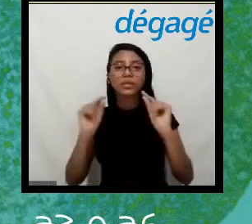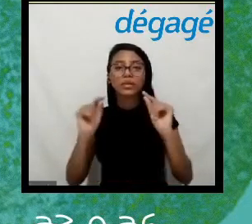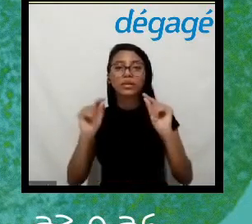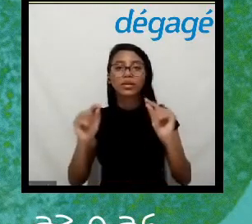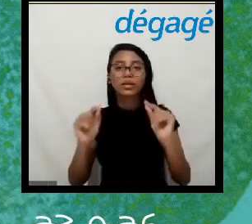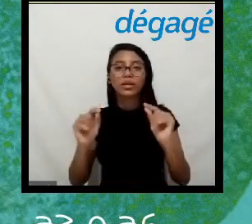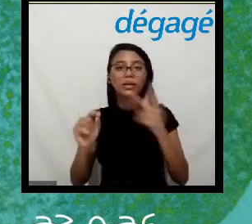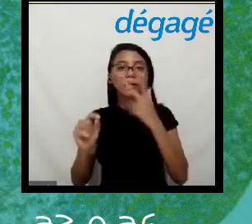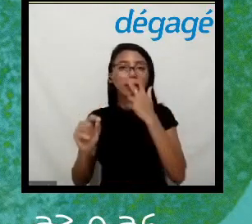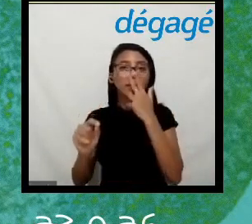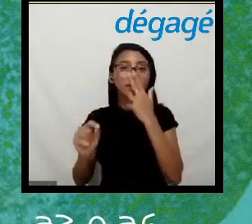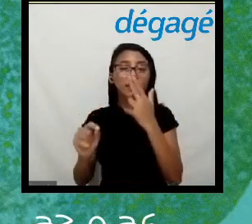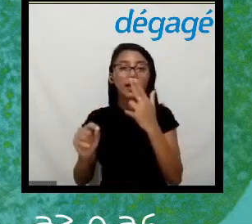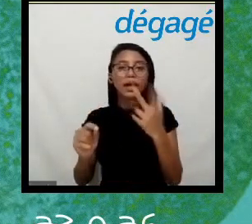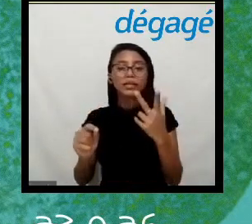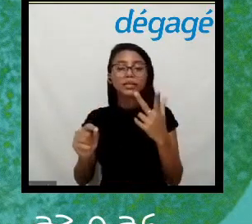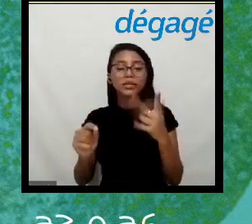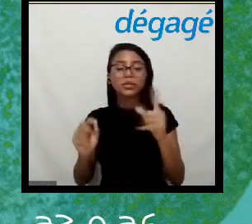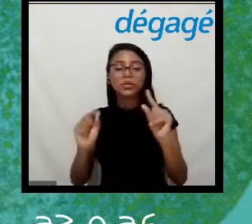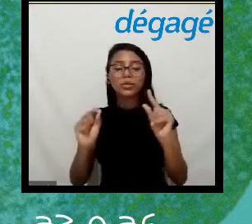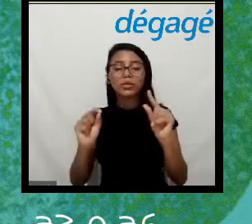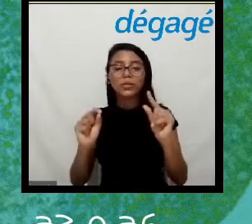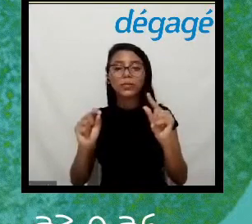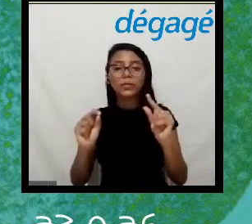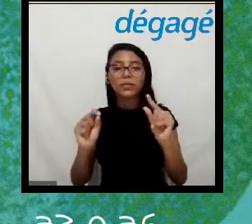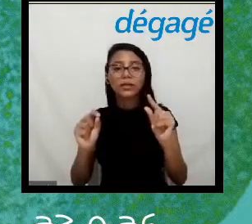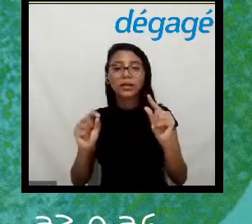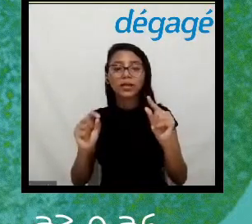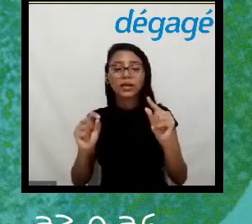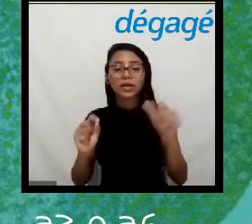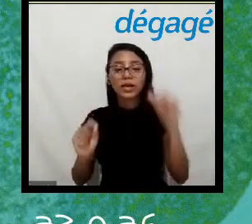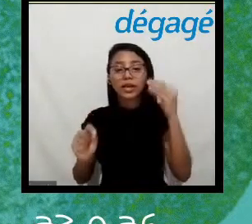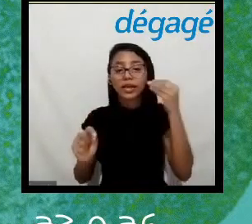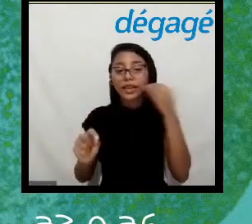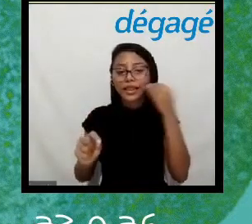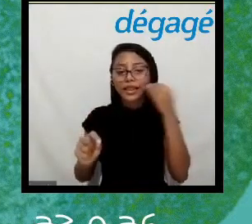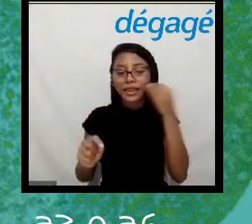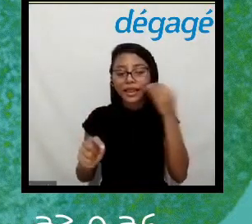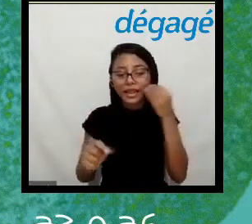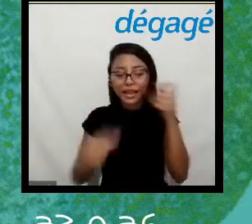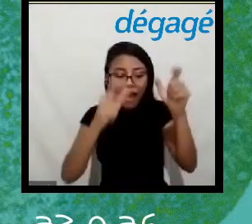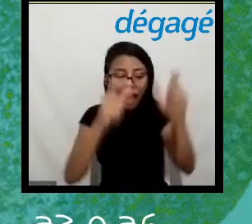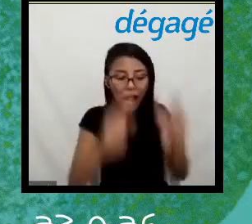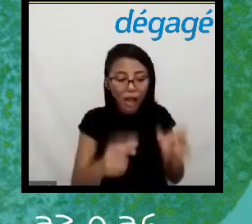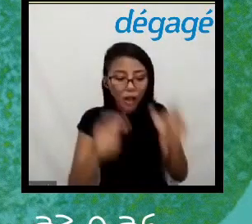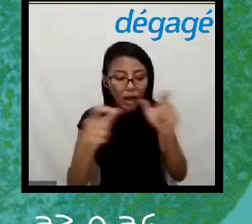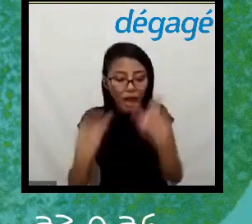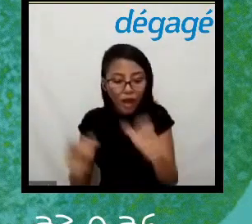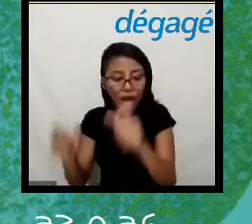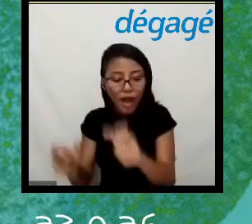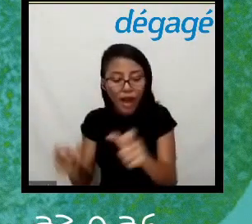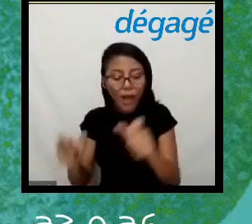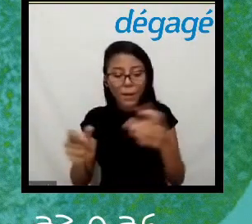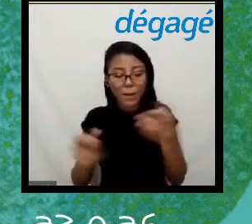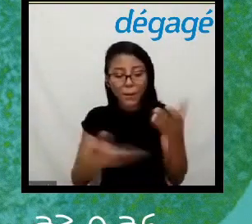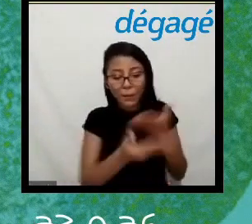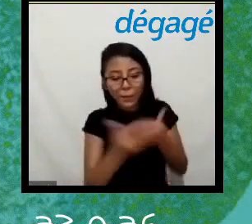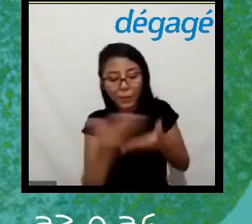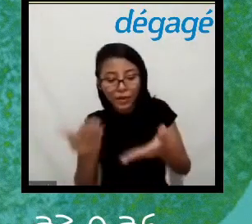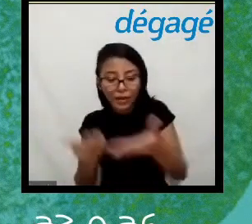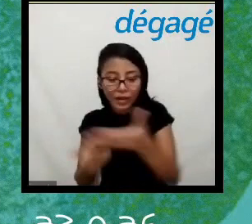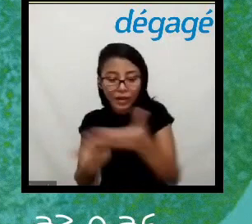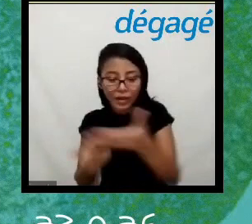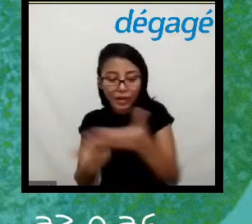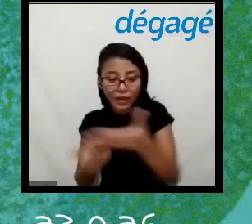nossos camaradas uma abertura da mente e do coração que nos permita encarar a realidade ao mesmo tempo em